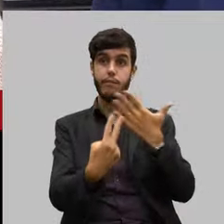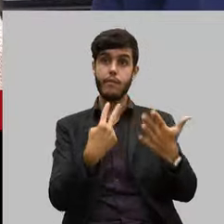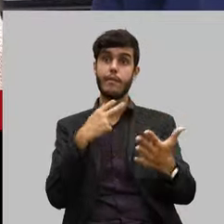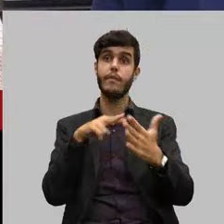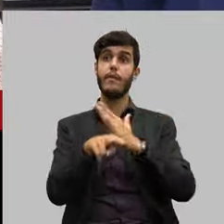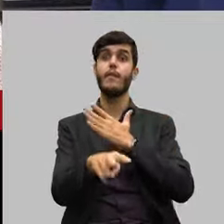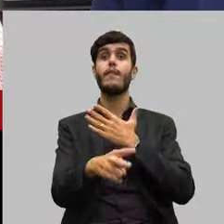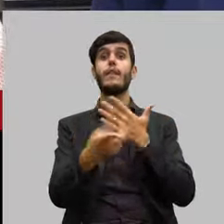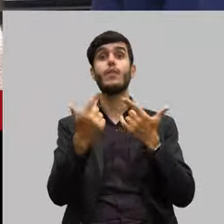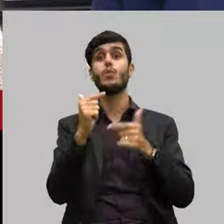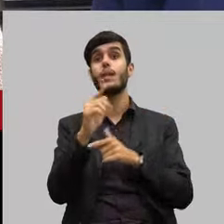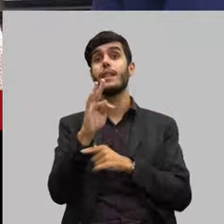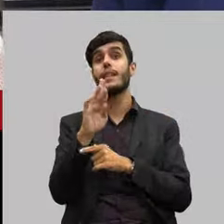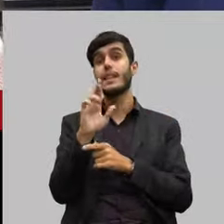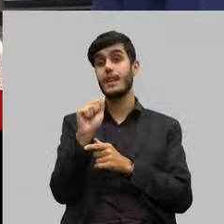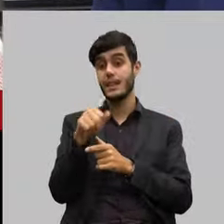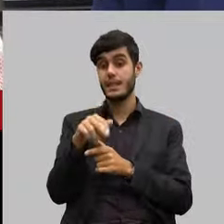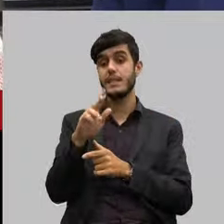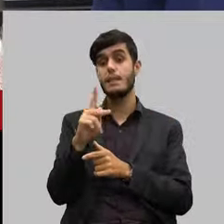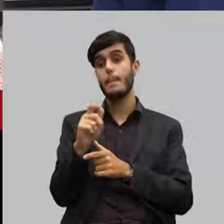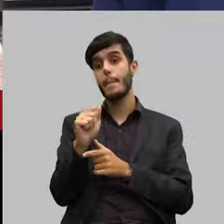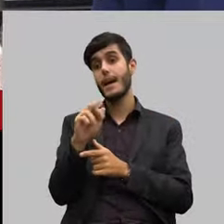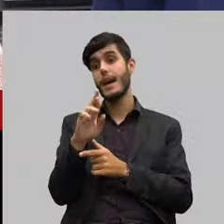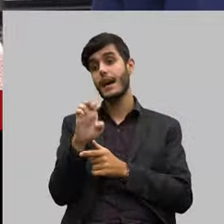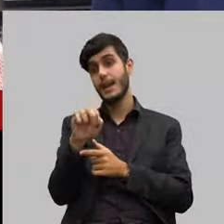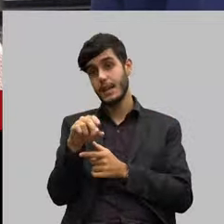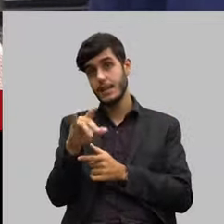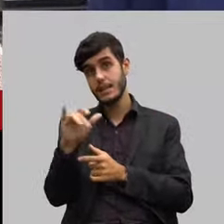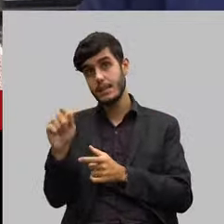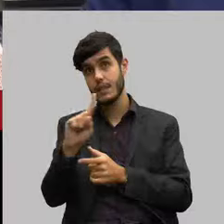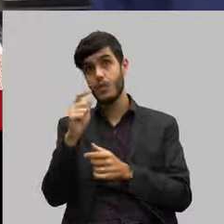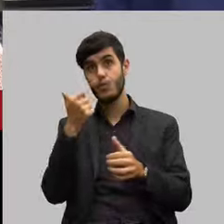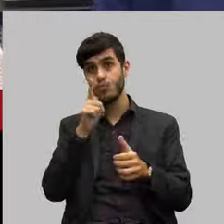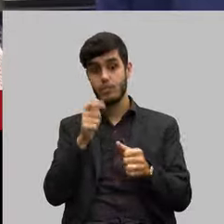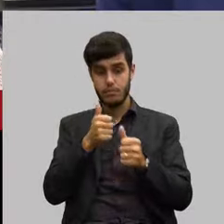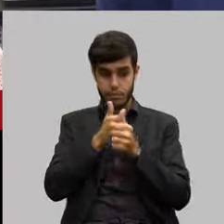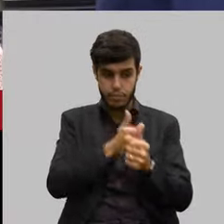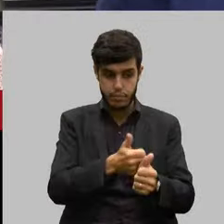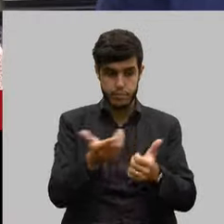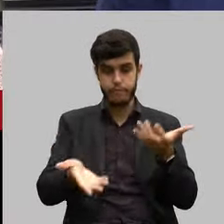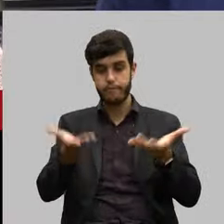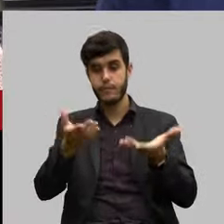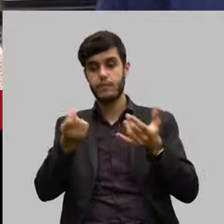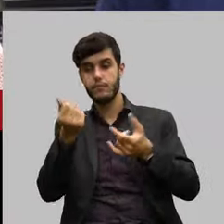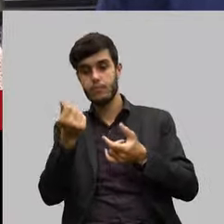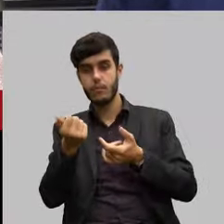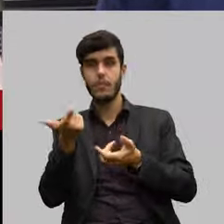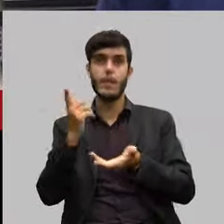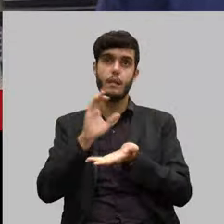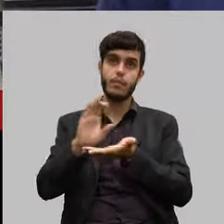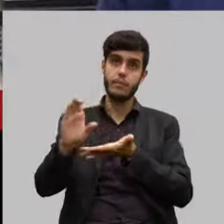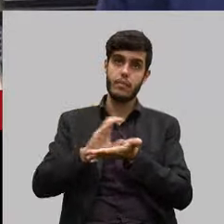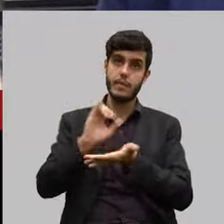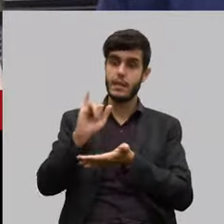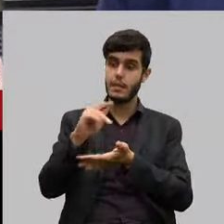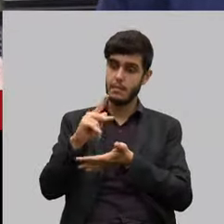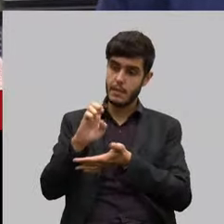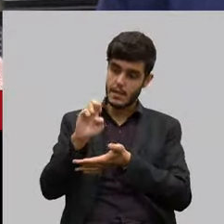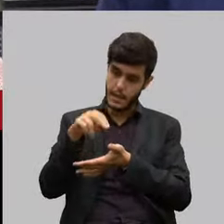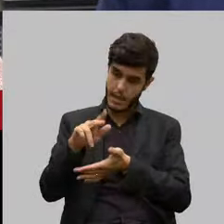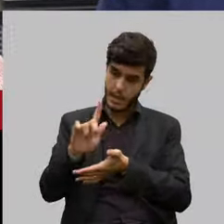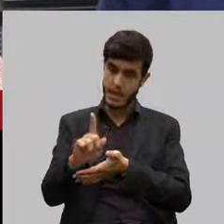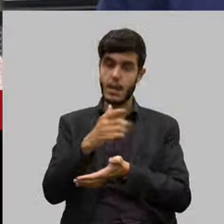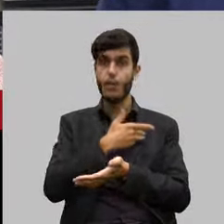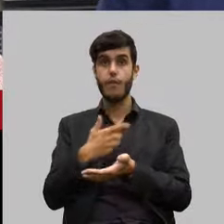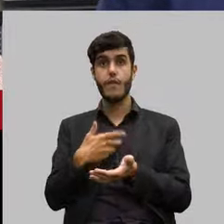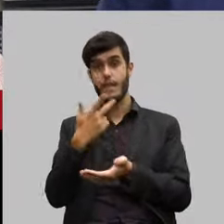tem transparência nós não conseguimos acompanhar o balanço o patrimônio Como é que tá a situação do ipseng o governo fala uma coisa que foi